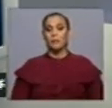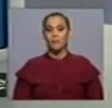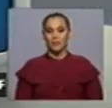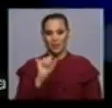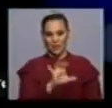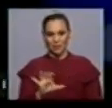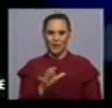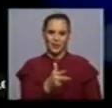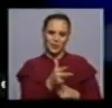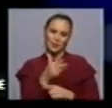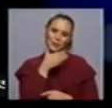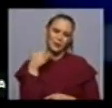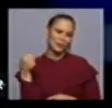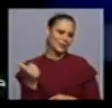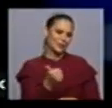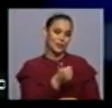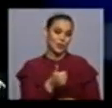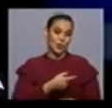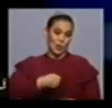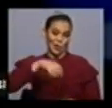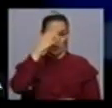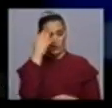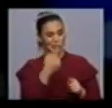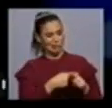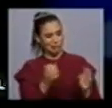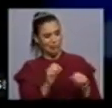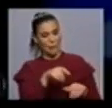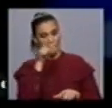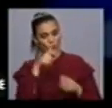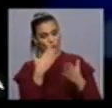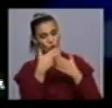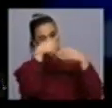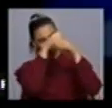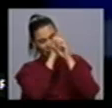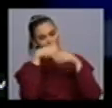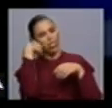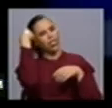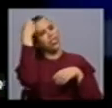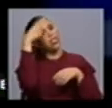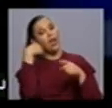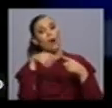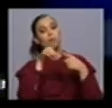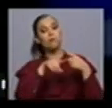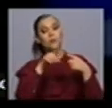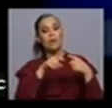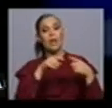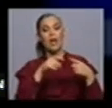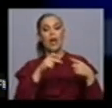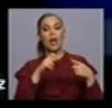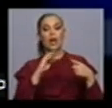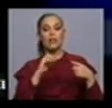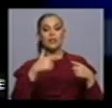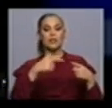imagens lindíssimas, quer dizer, para nós parece-nos pouco interessantes, mas para os astrónomos acredito que é uma delícia. A primeira é do asteroide